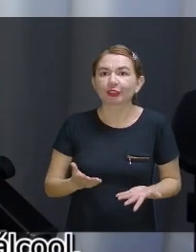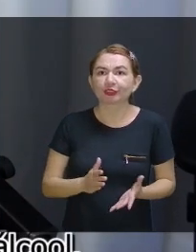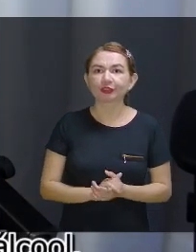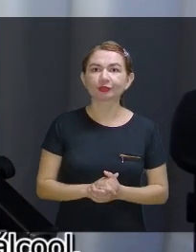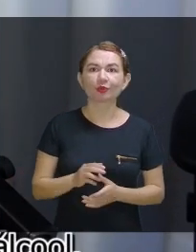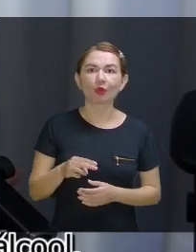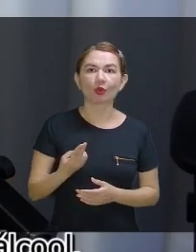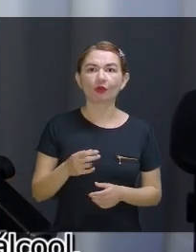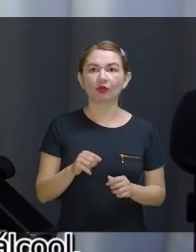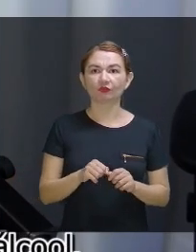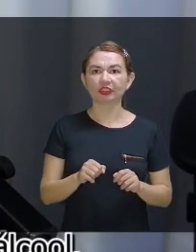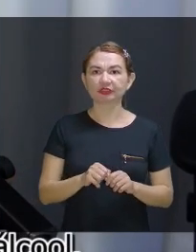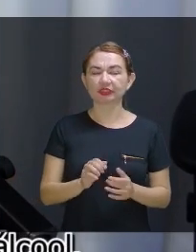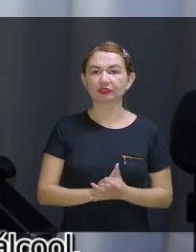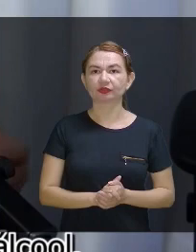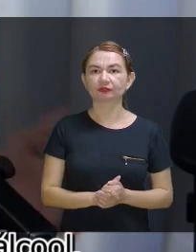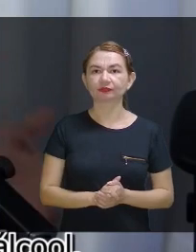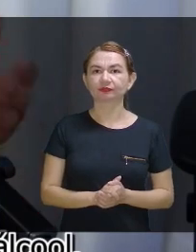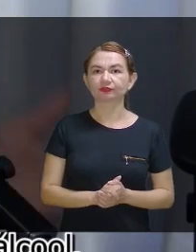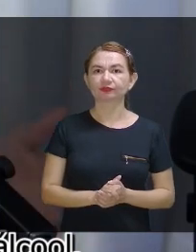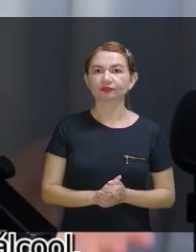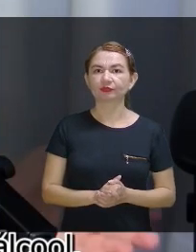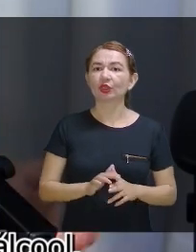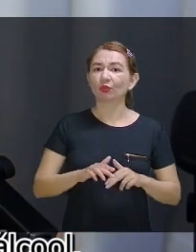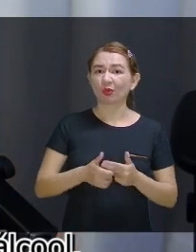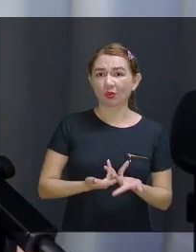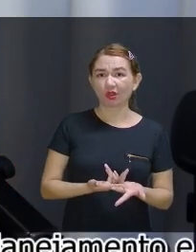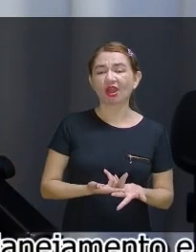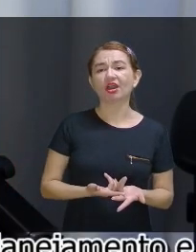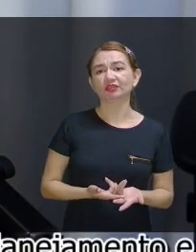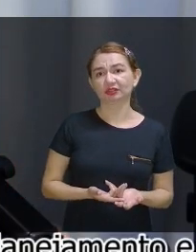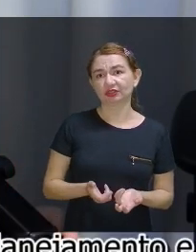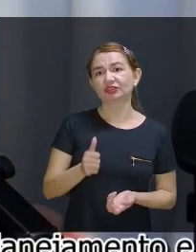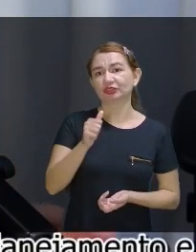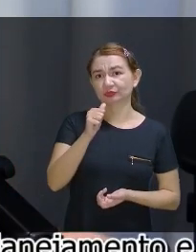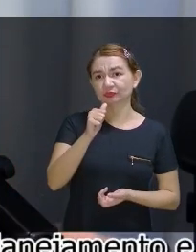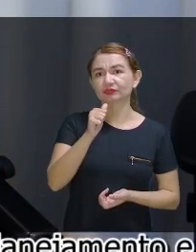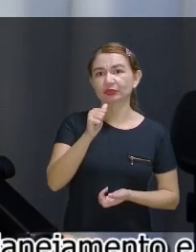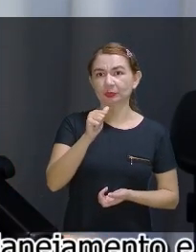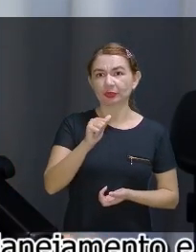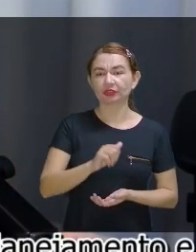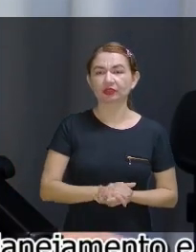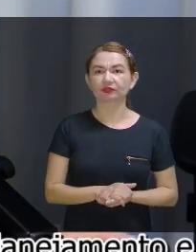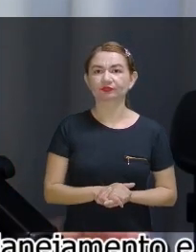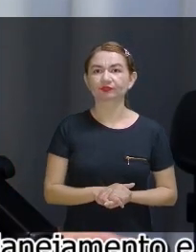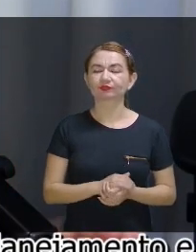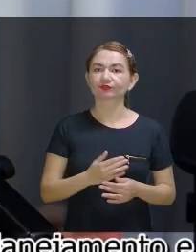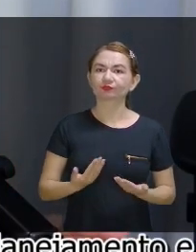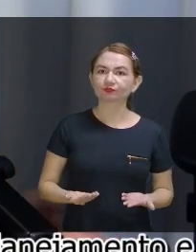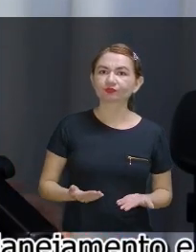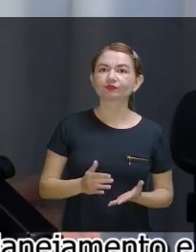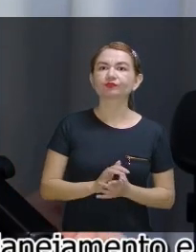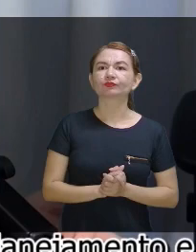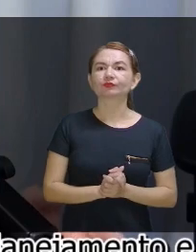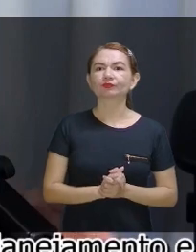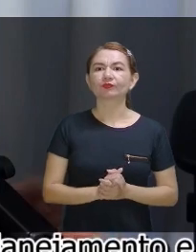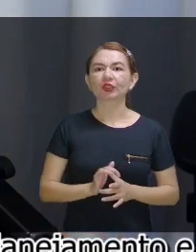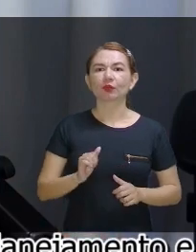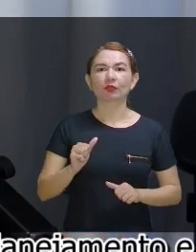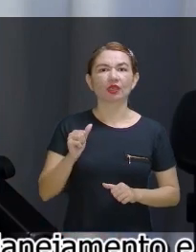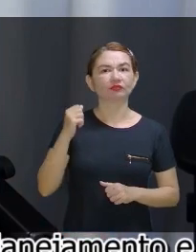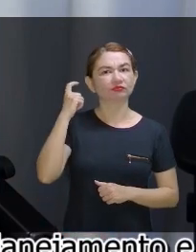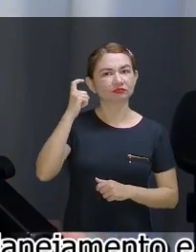que está fazendo por conta de ingerir álcool. Então, tem sido uma programação, uma